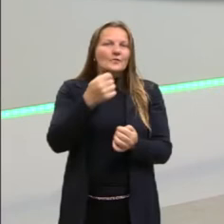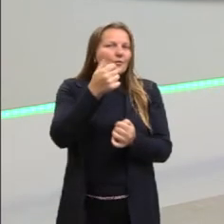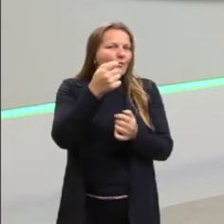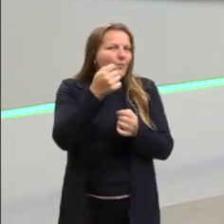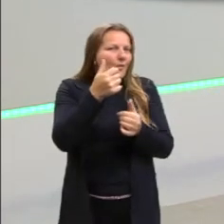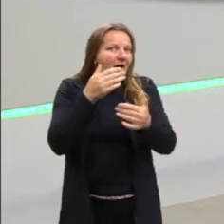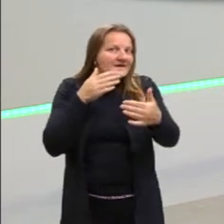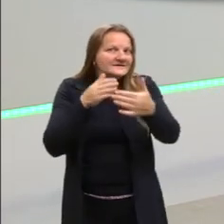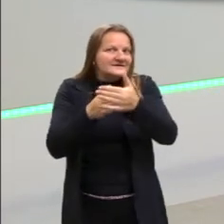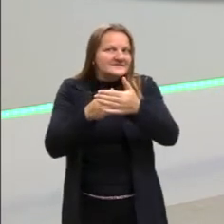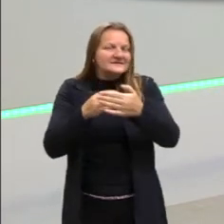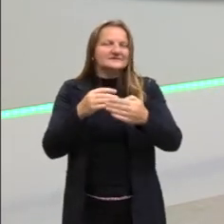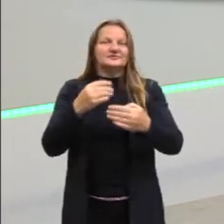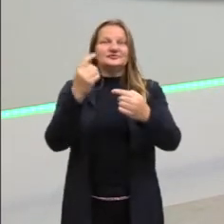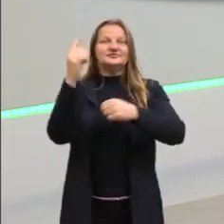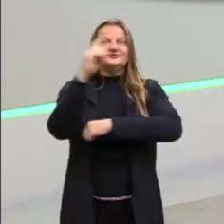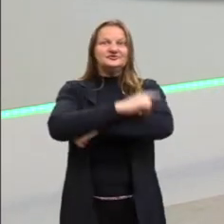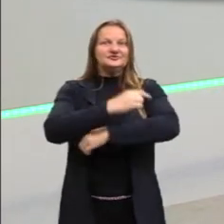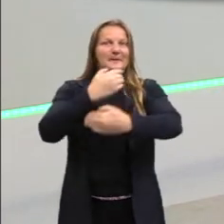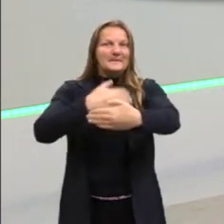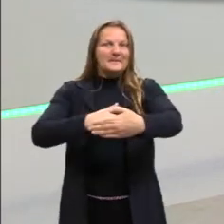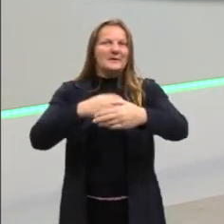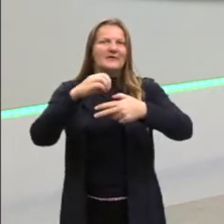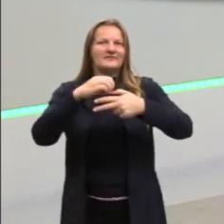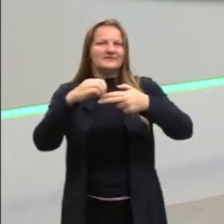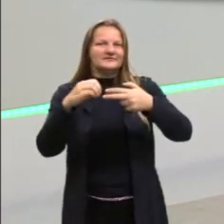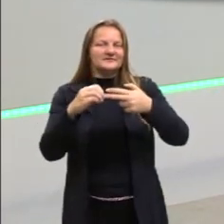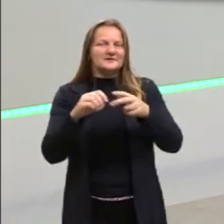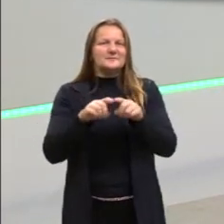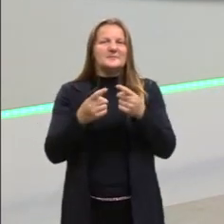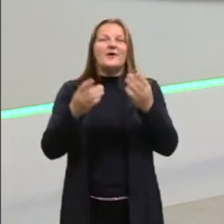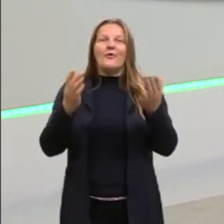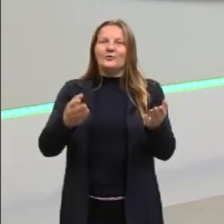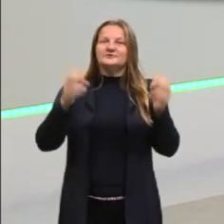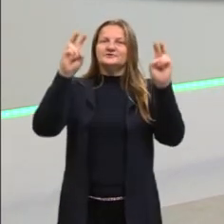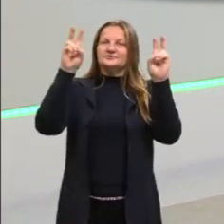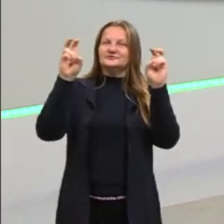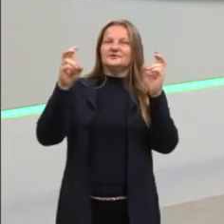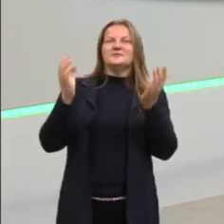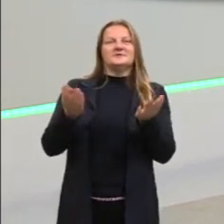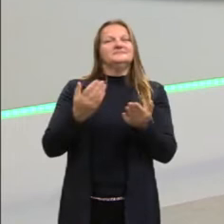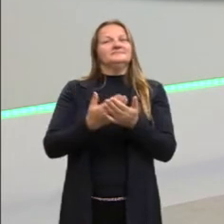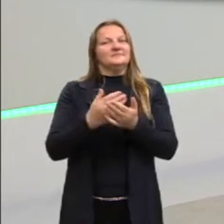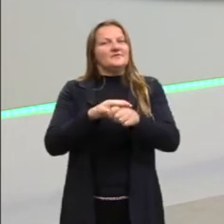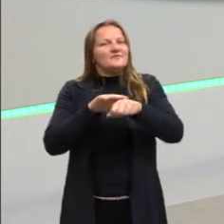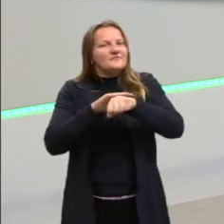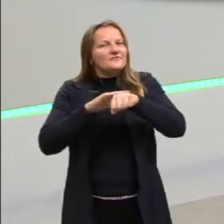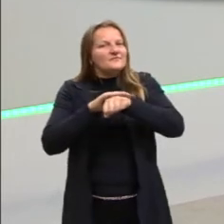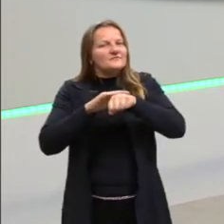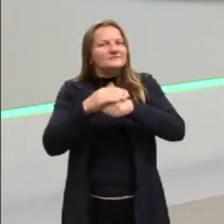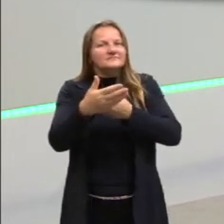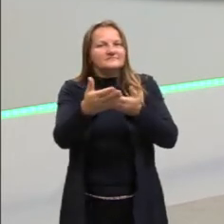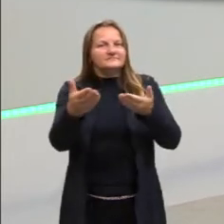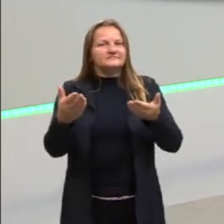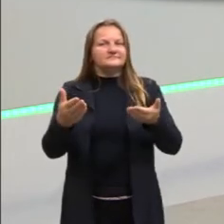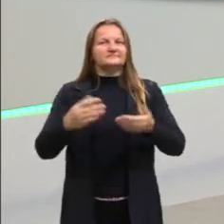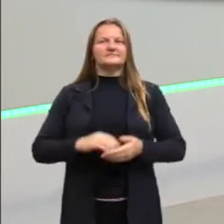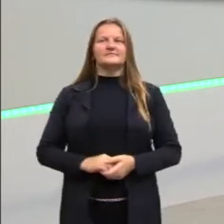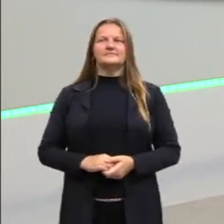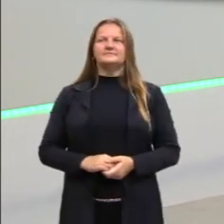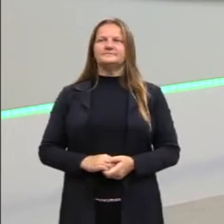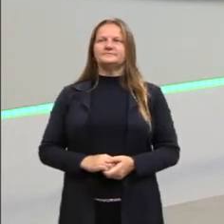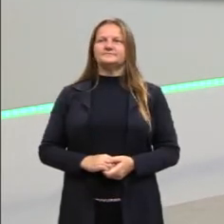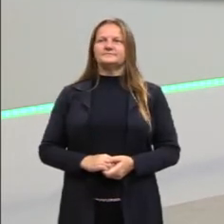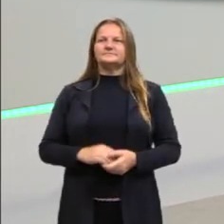linha de chegada, estamos vendo a linha de chegada. E é sobre essa linha de chegada que eu quero conversar com vocês. Eu fiz